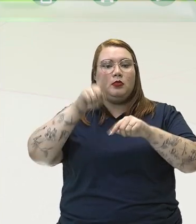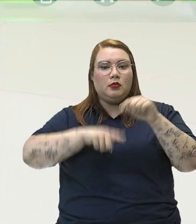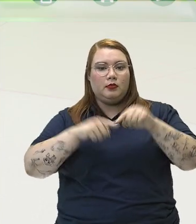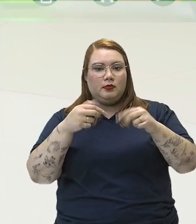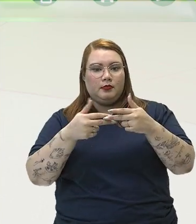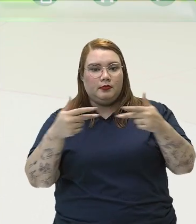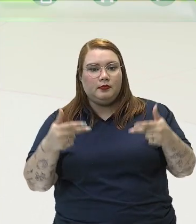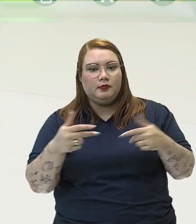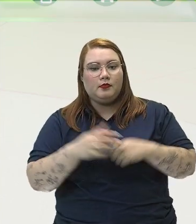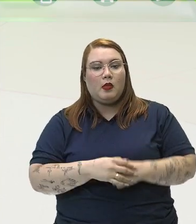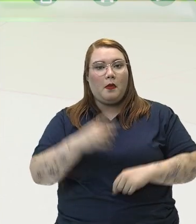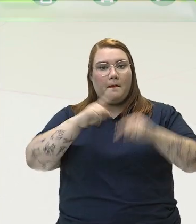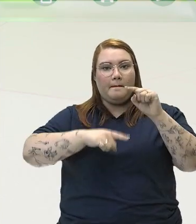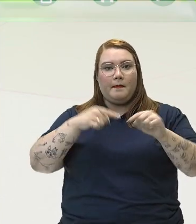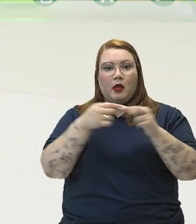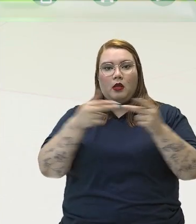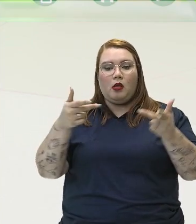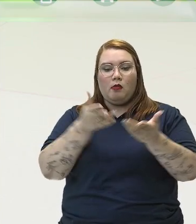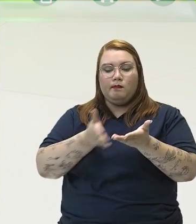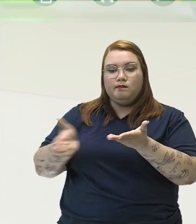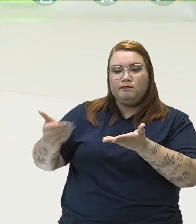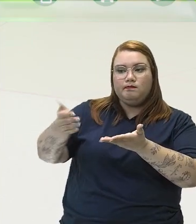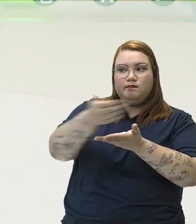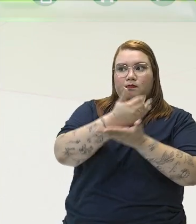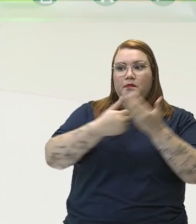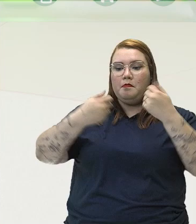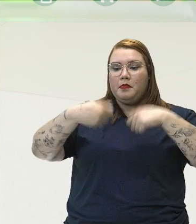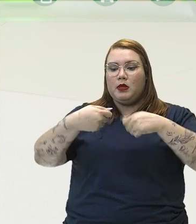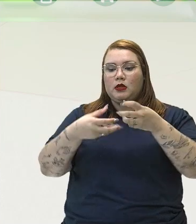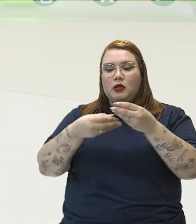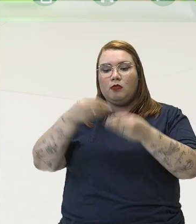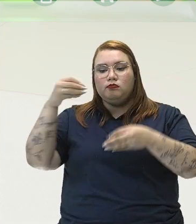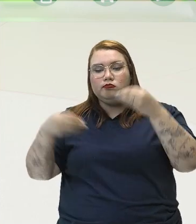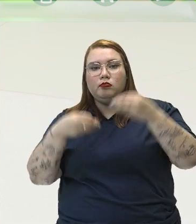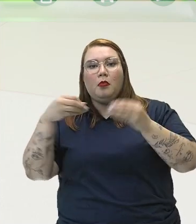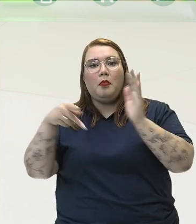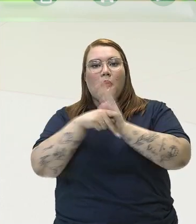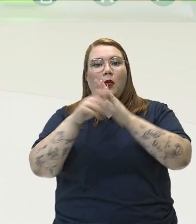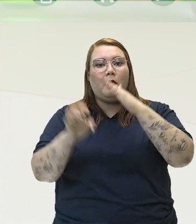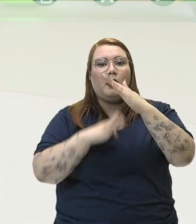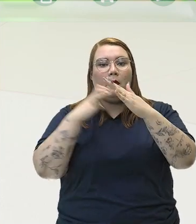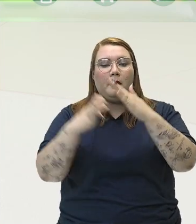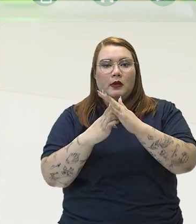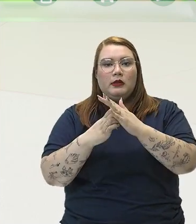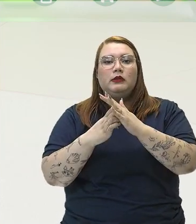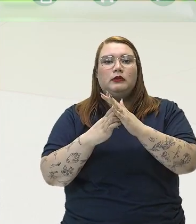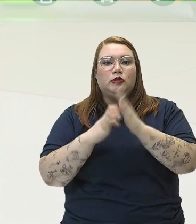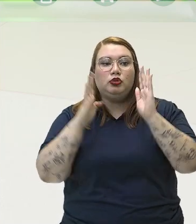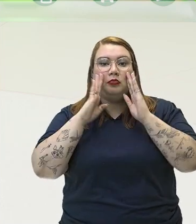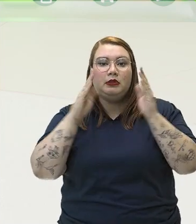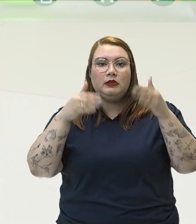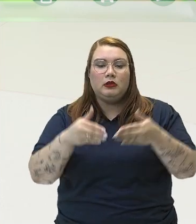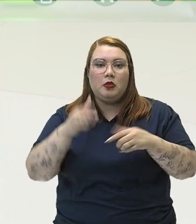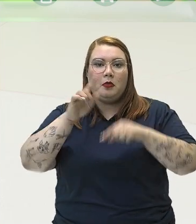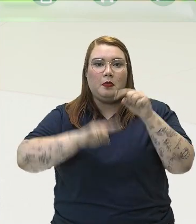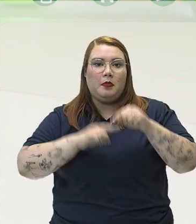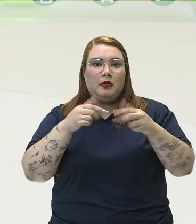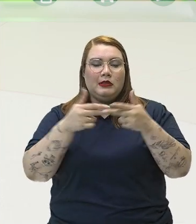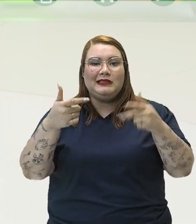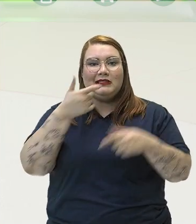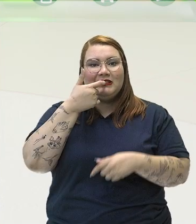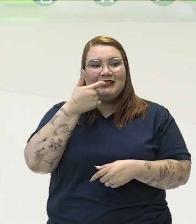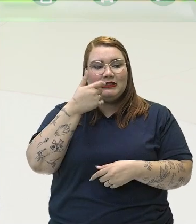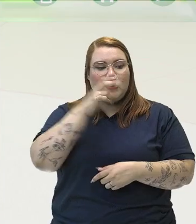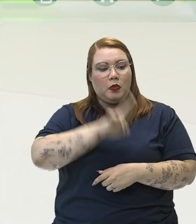material coletado deve ser desmontado por empresas especializadas. Os plásticos desse material eles são